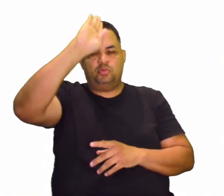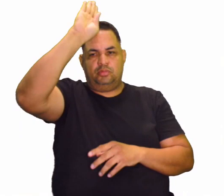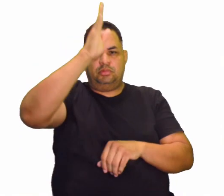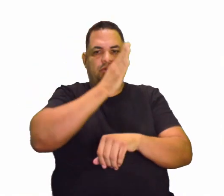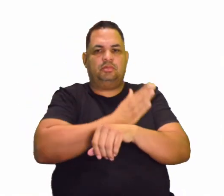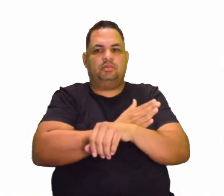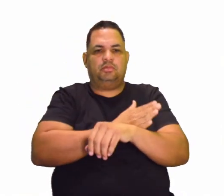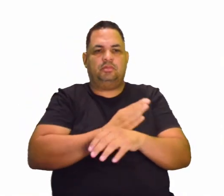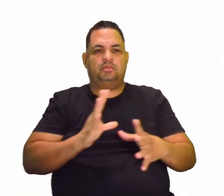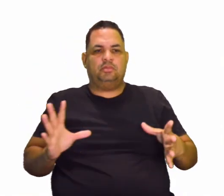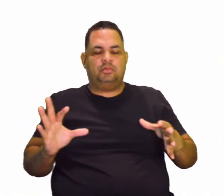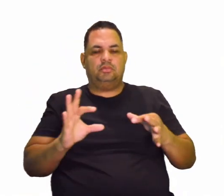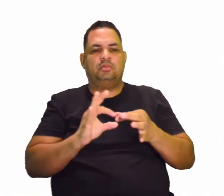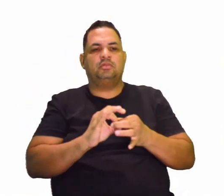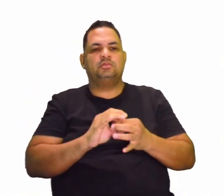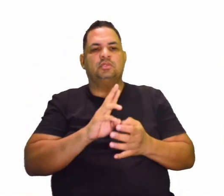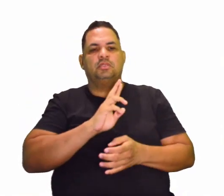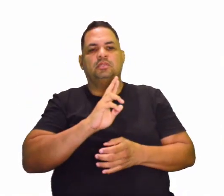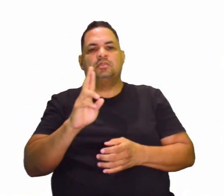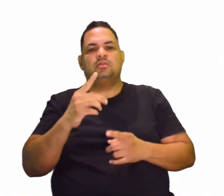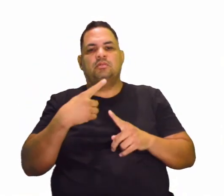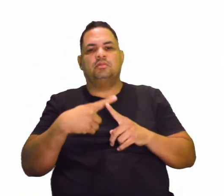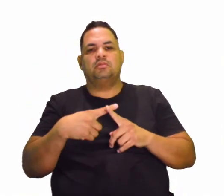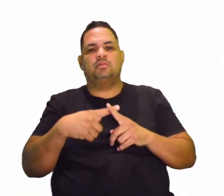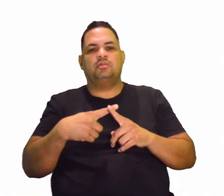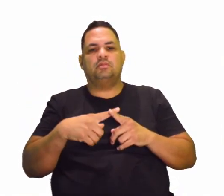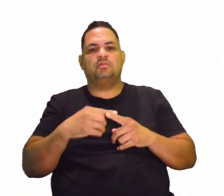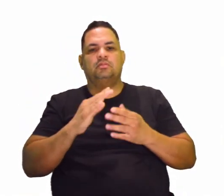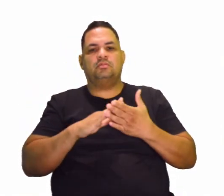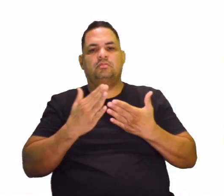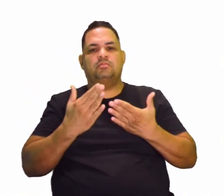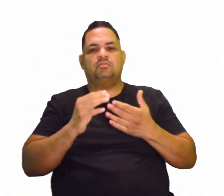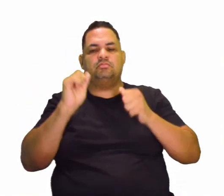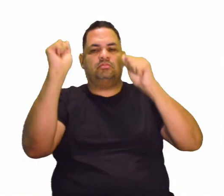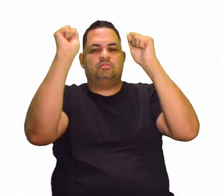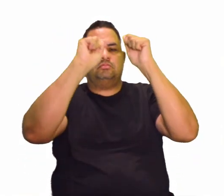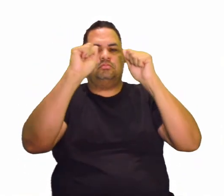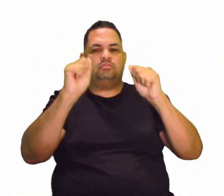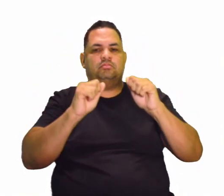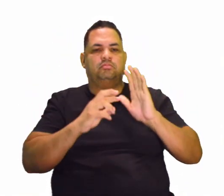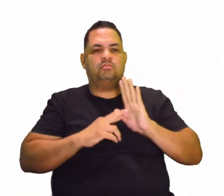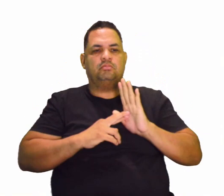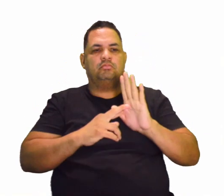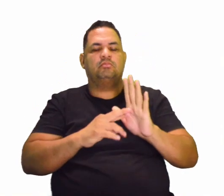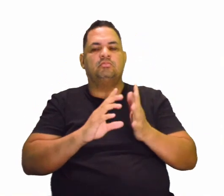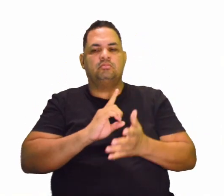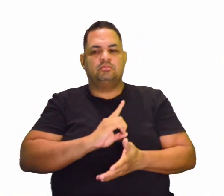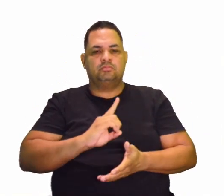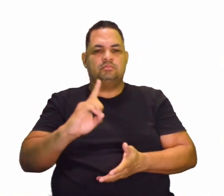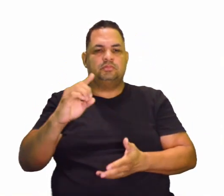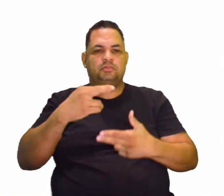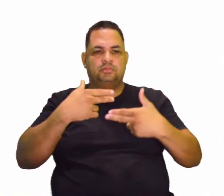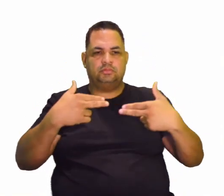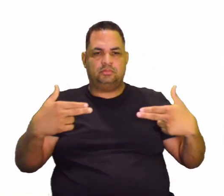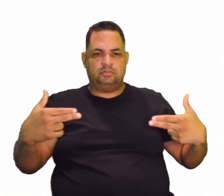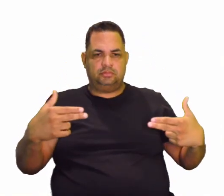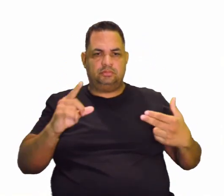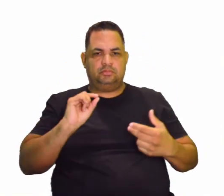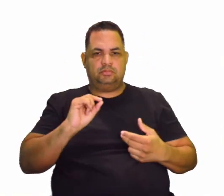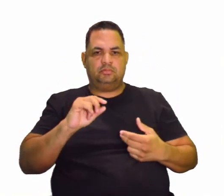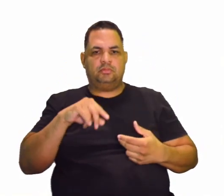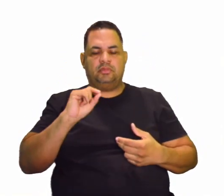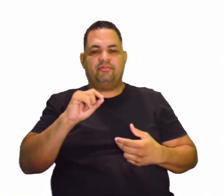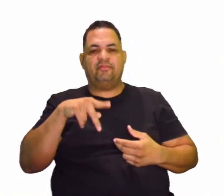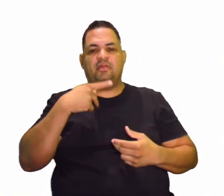a religião, pois reverencia as esculturas que representavam os deuses. No que se refere à